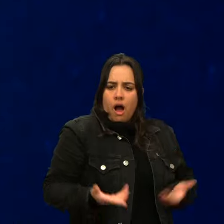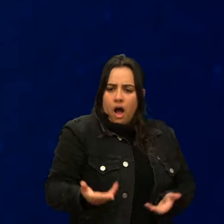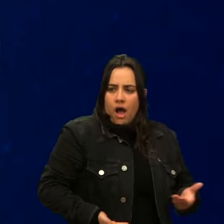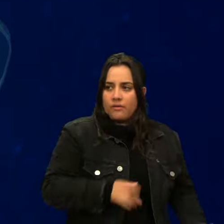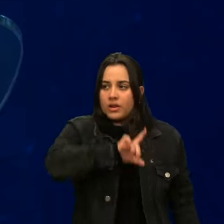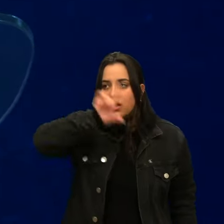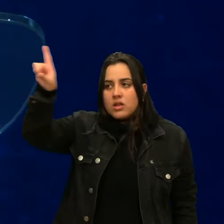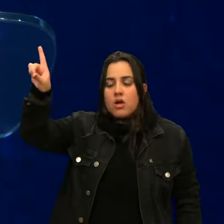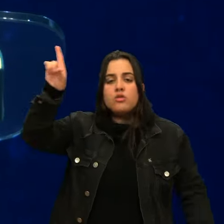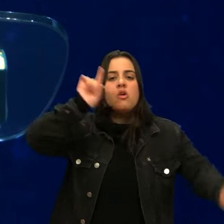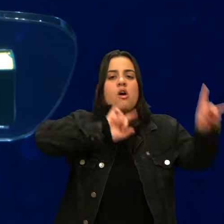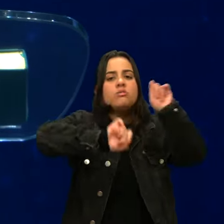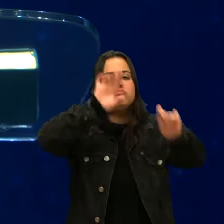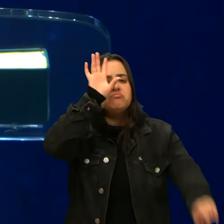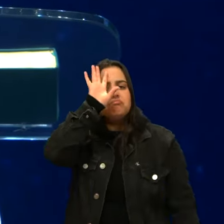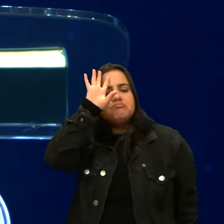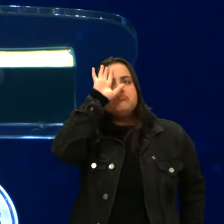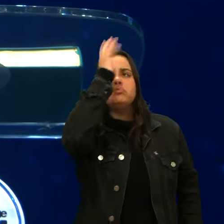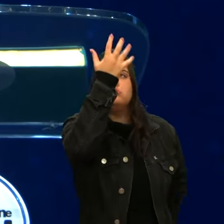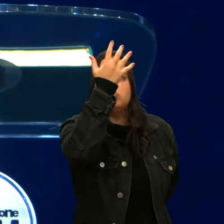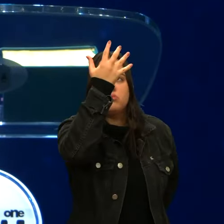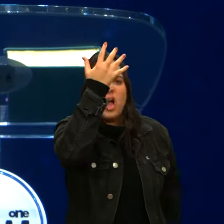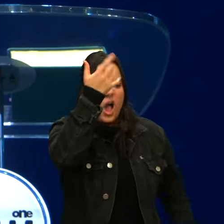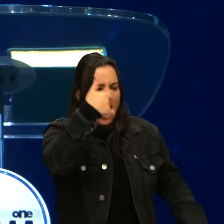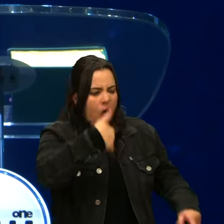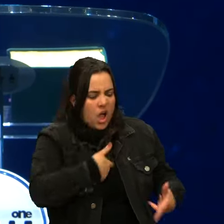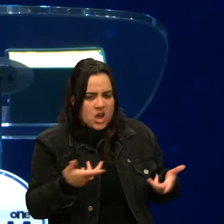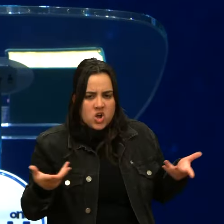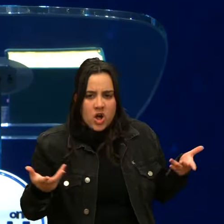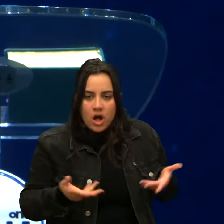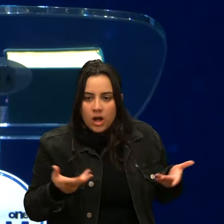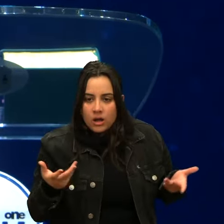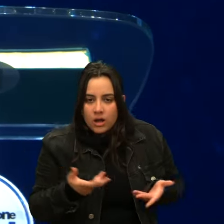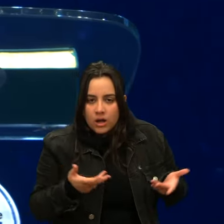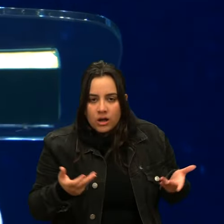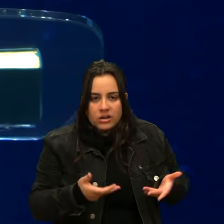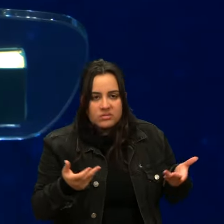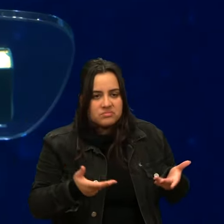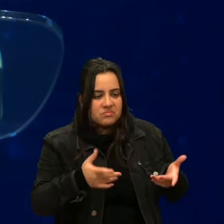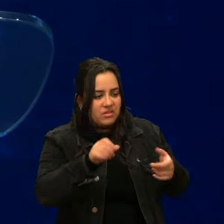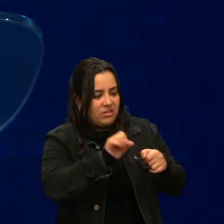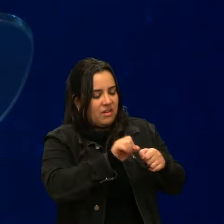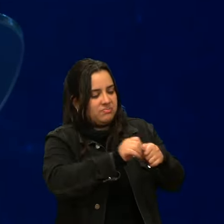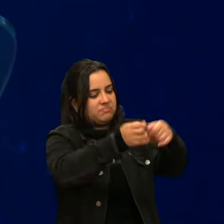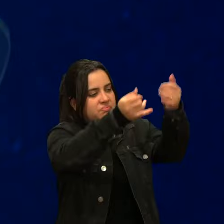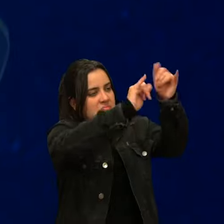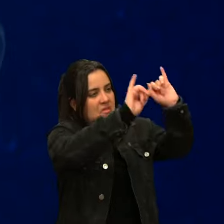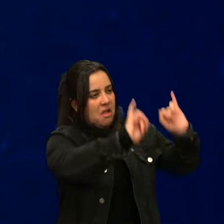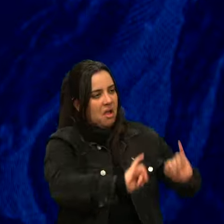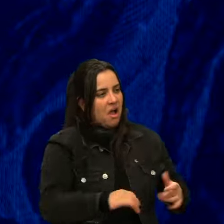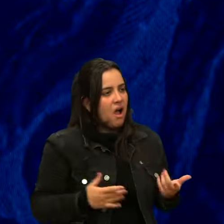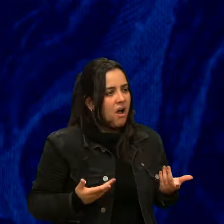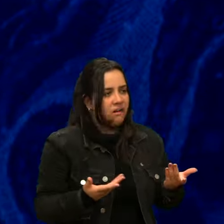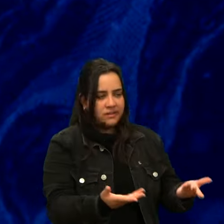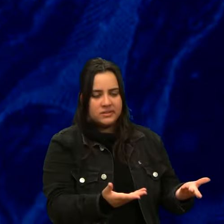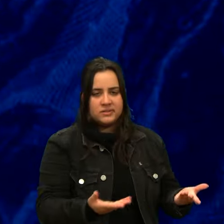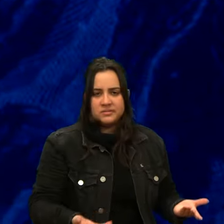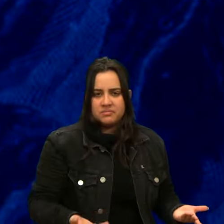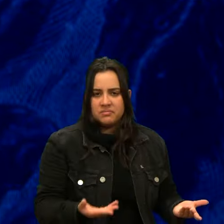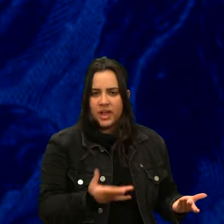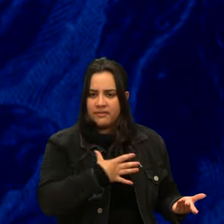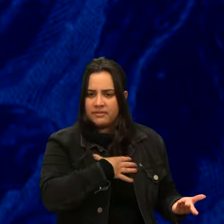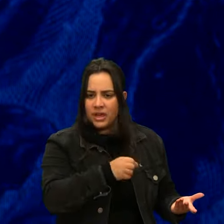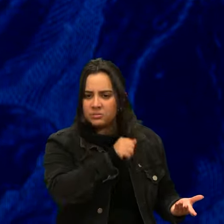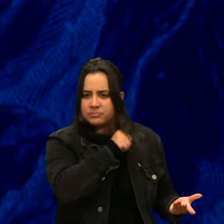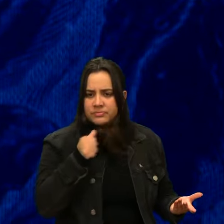repente decidiu construir altares, decidiu sacrificar os próprios filhos e decidiu que aquilo que